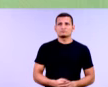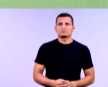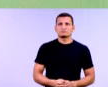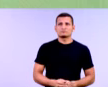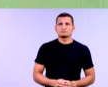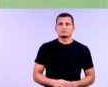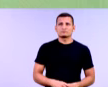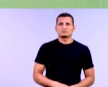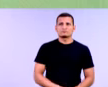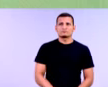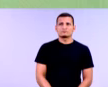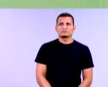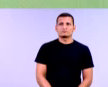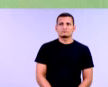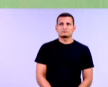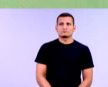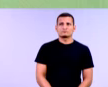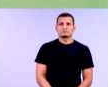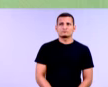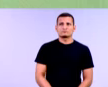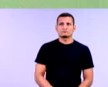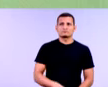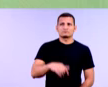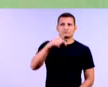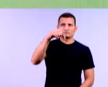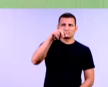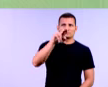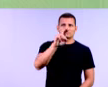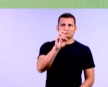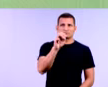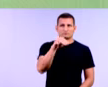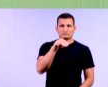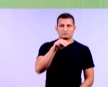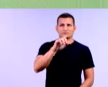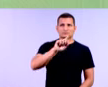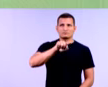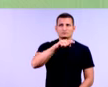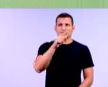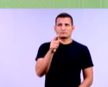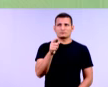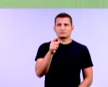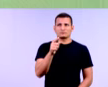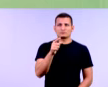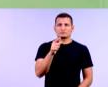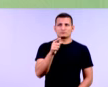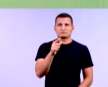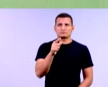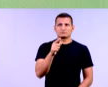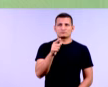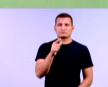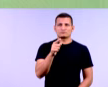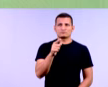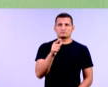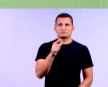tá assinando o lugar? O quem ou com o que depois, né? Com o que Não você serei eu quem